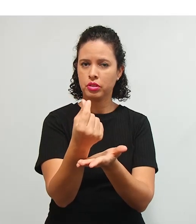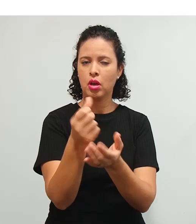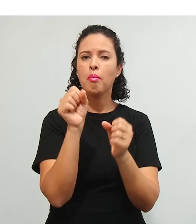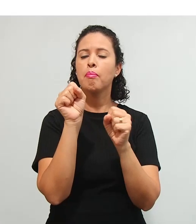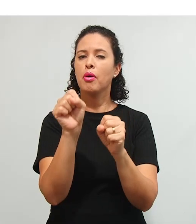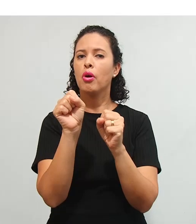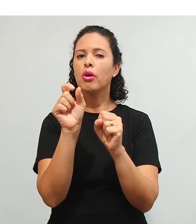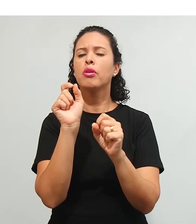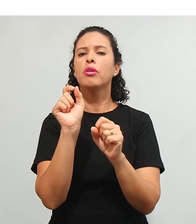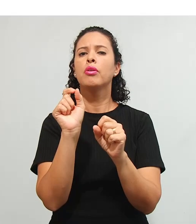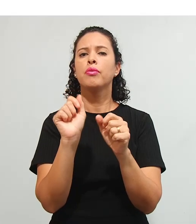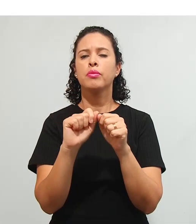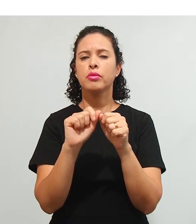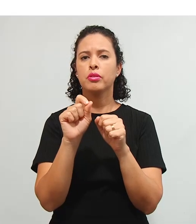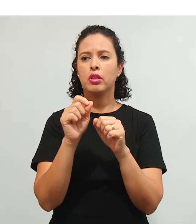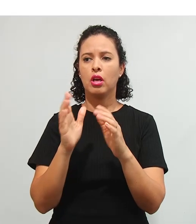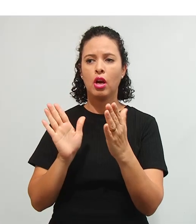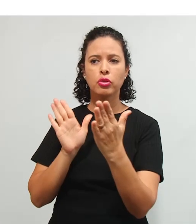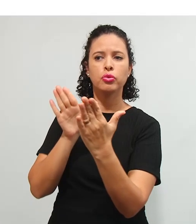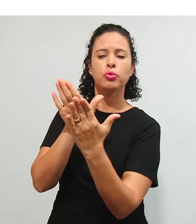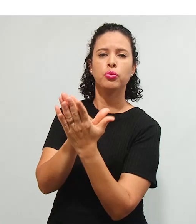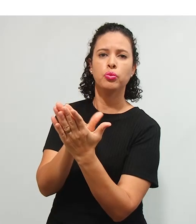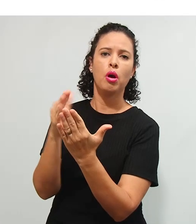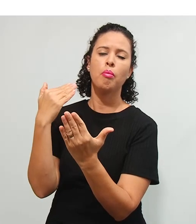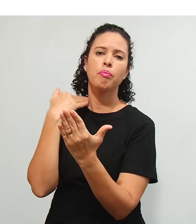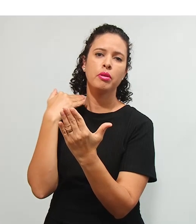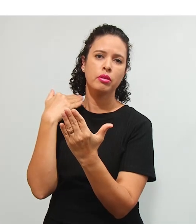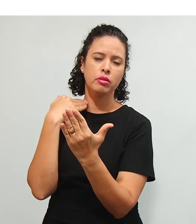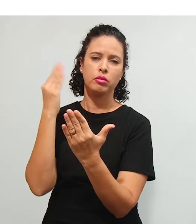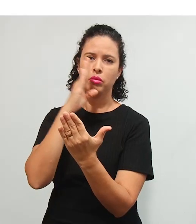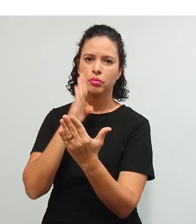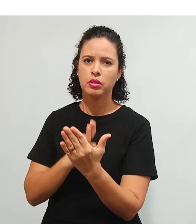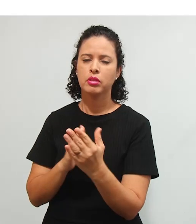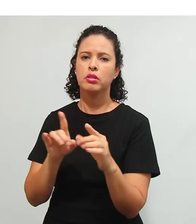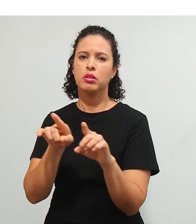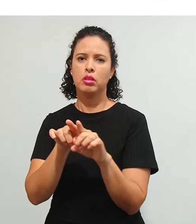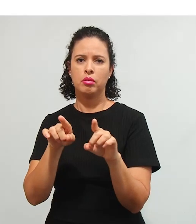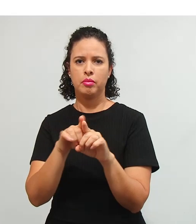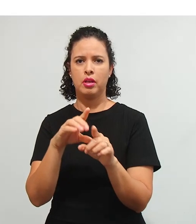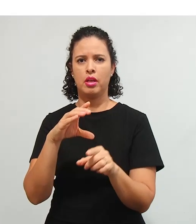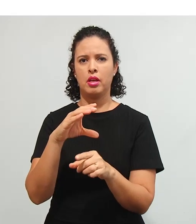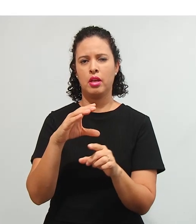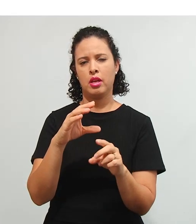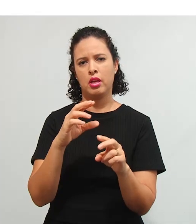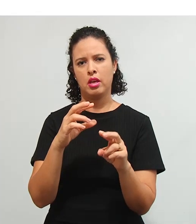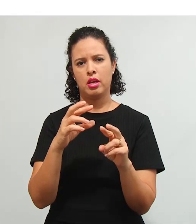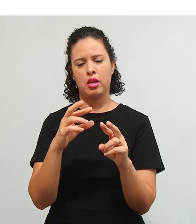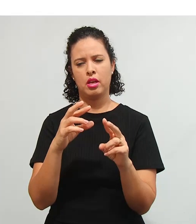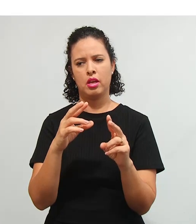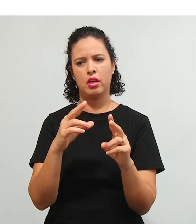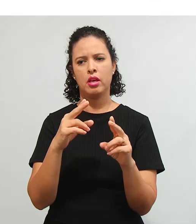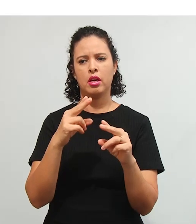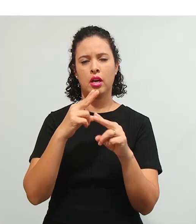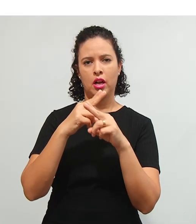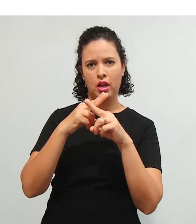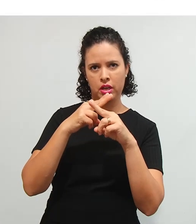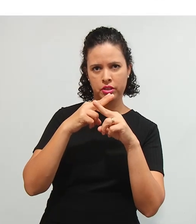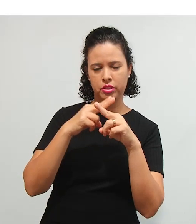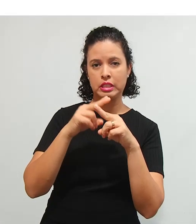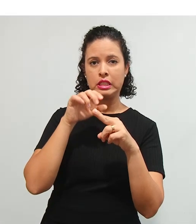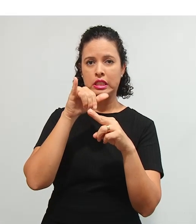ir junto ao Banco do Brasil, à Caixa Econômica Federal, e se existir linhas de